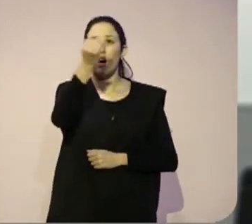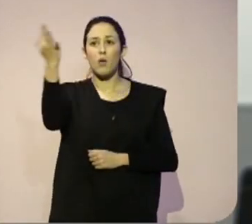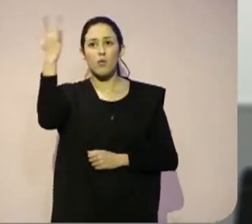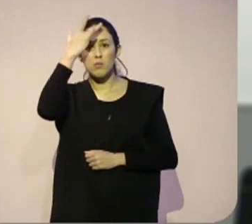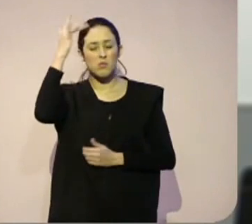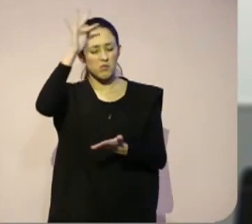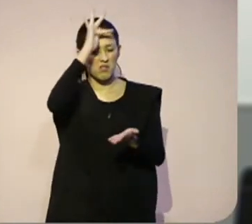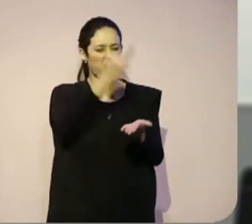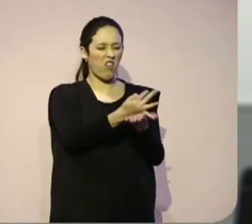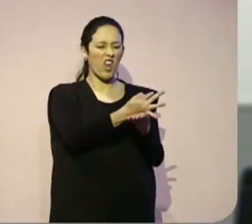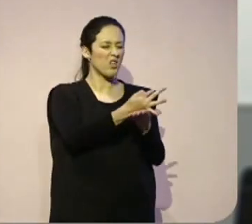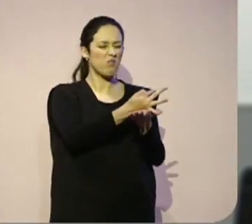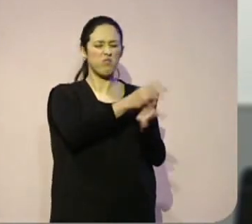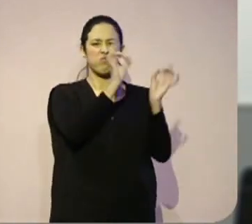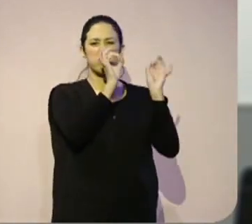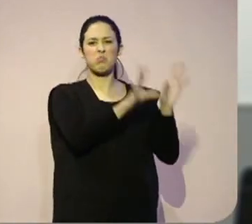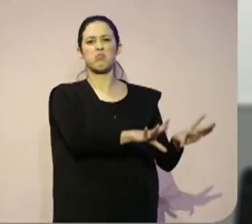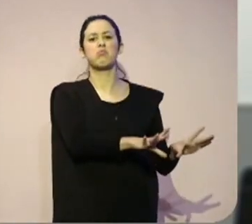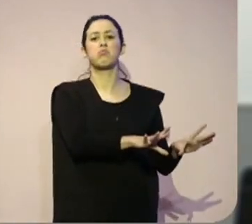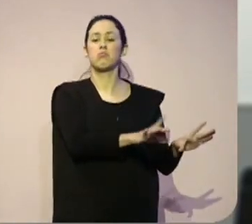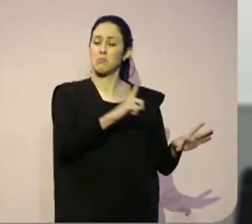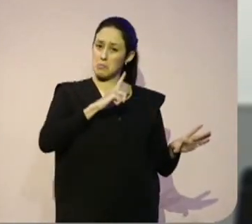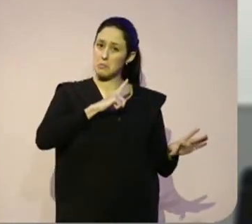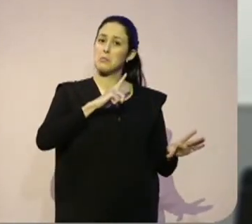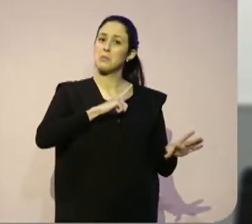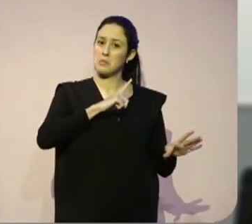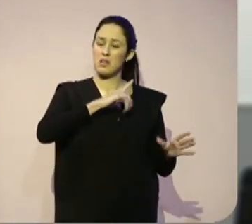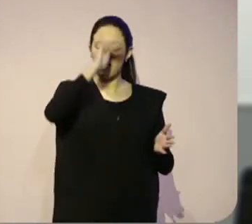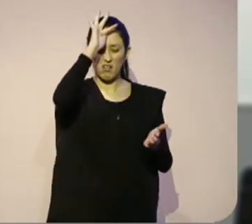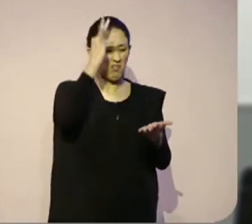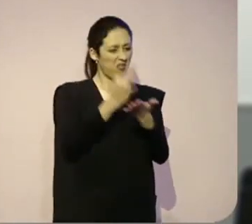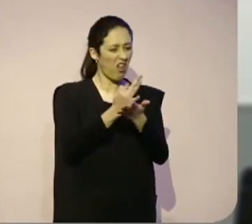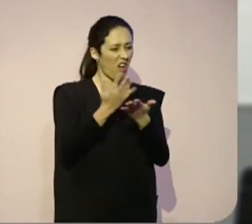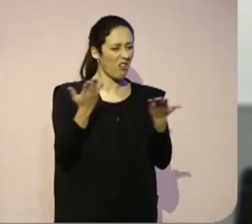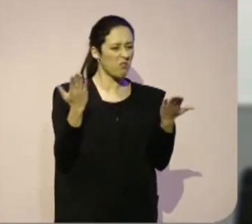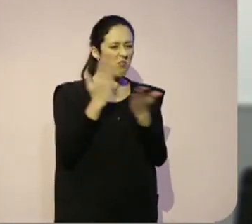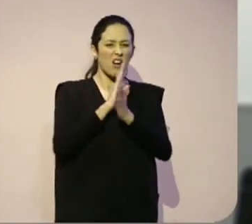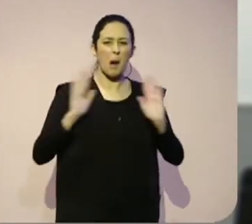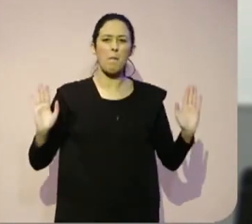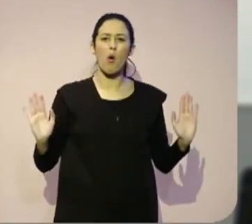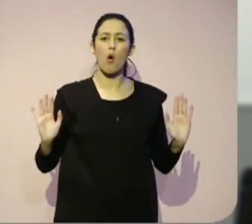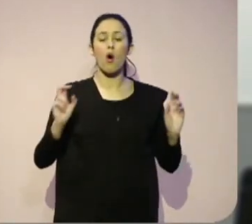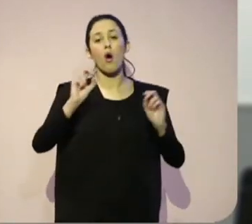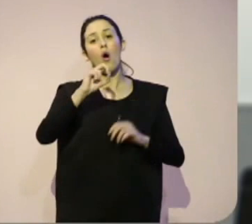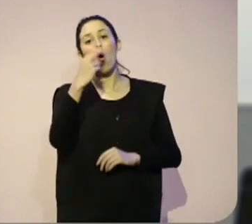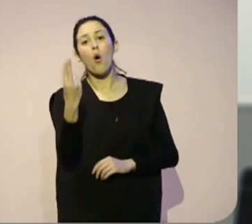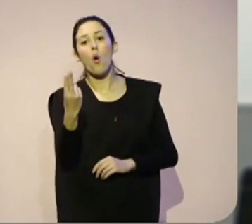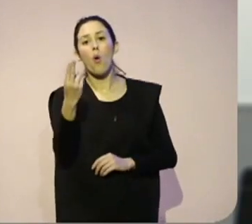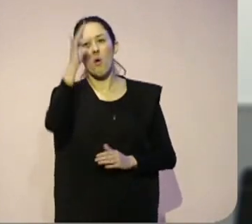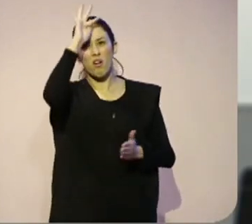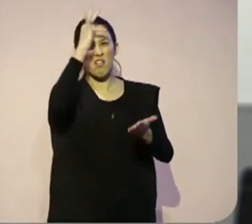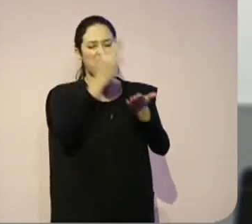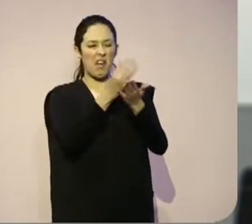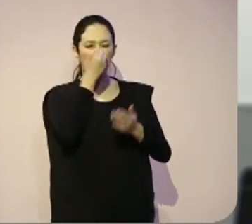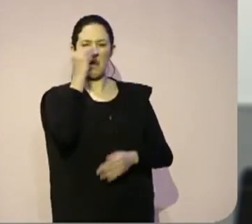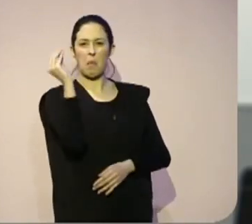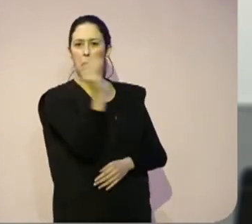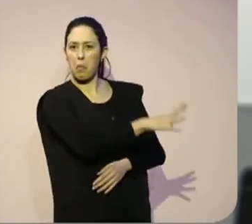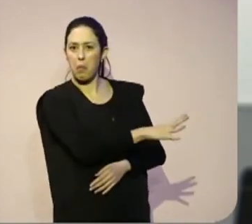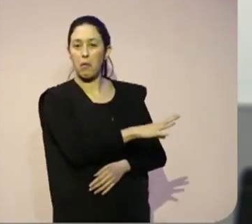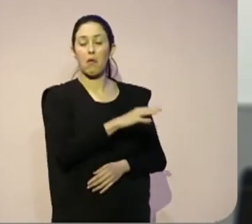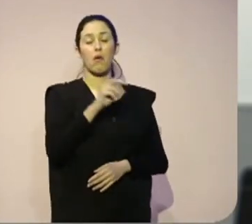fé, as pessoas rejeitando a fé, algumas pessoas